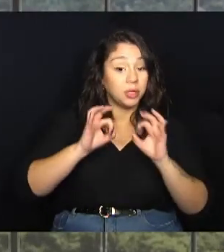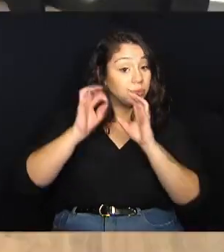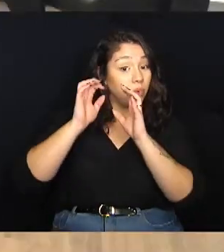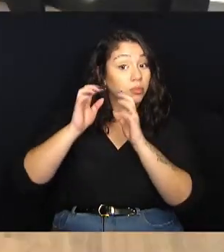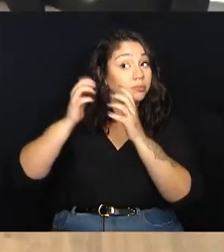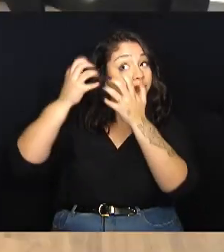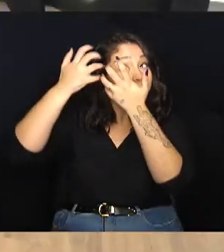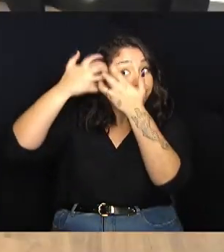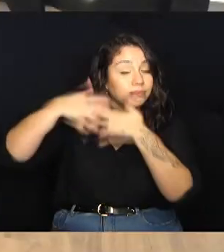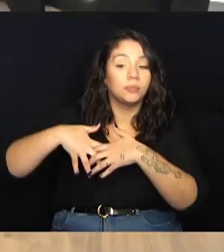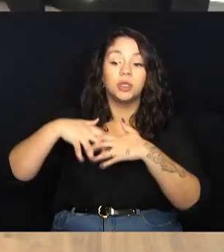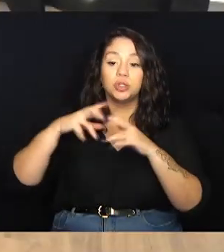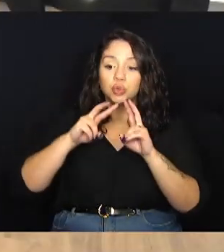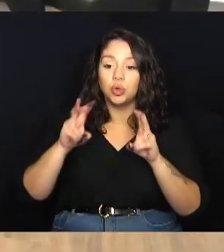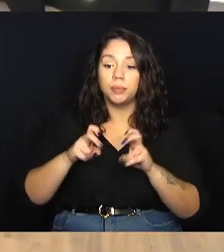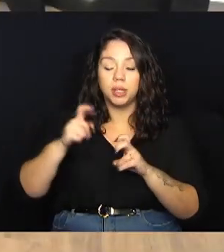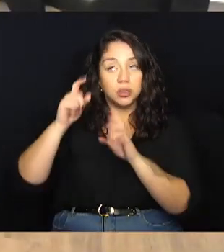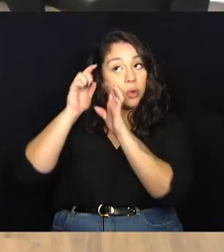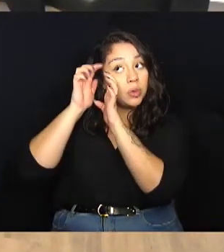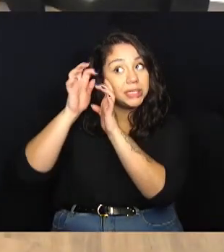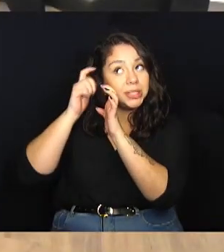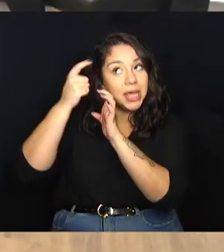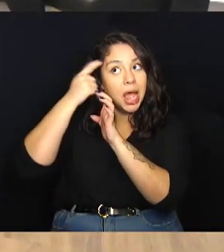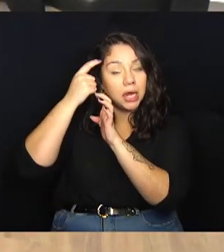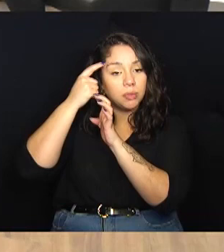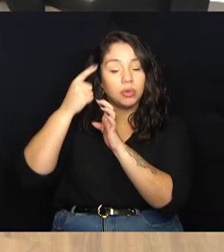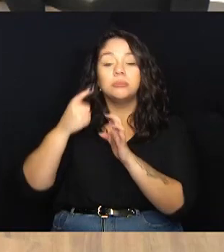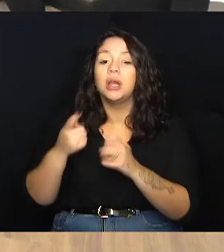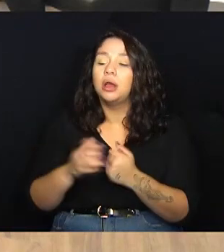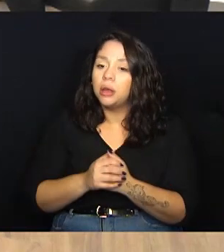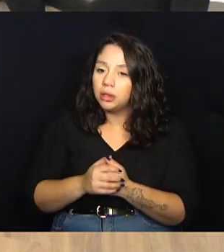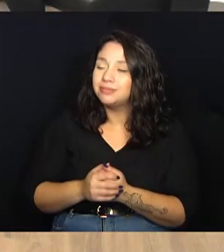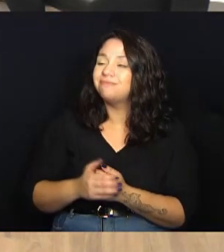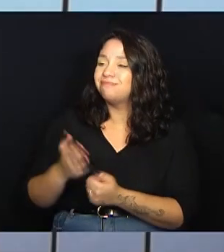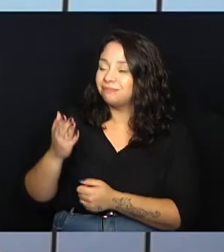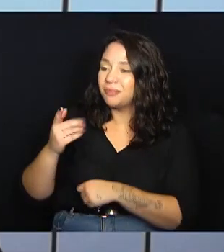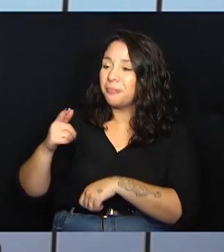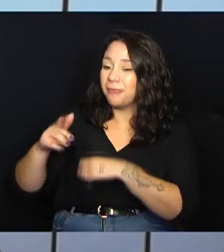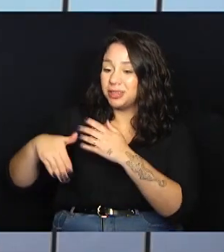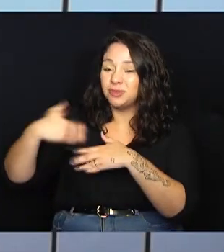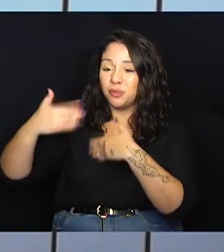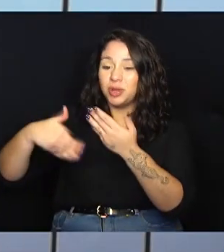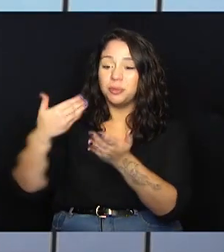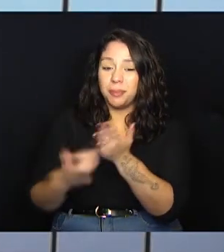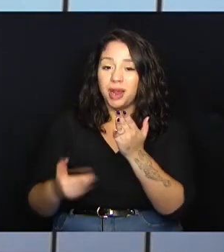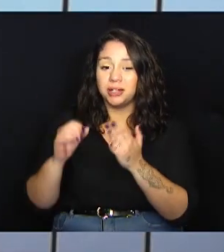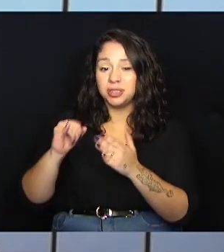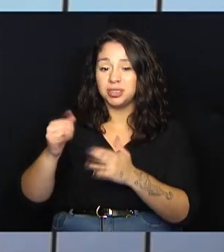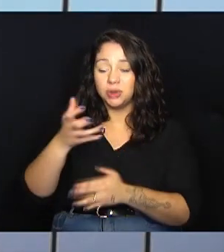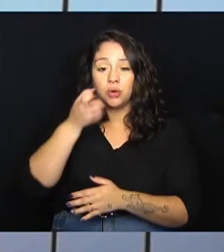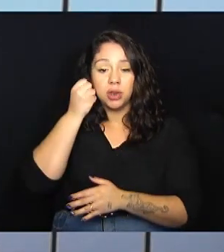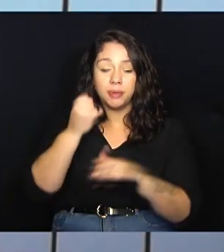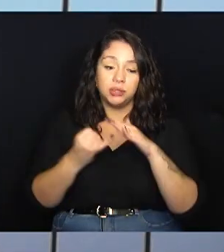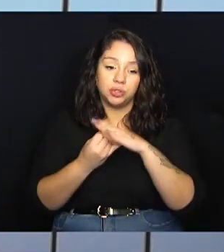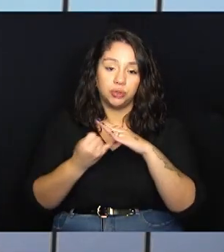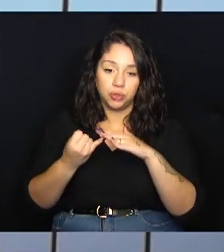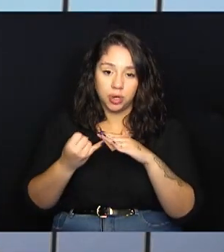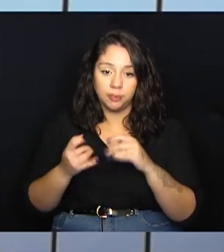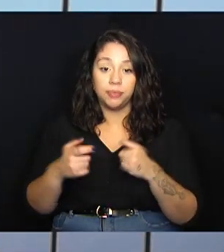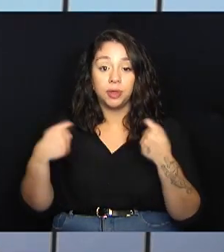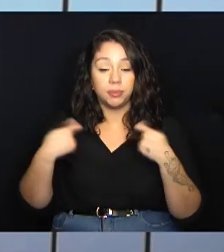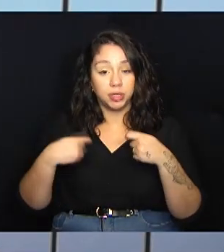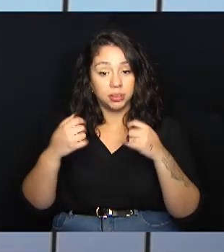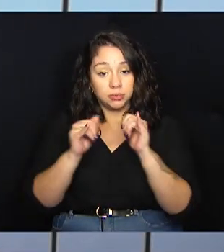isso. Sim, a criança perde no seu desenvolvimento quando ela fica no acolhimento institucional. E eu tenho que dizer que